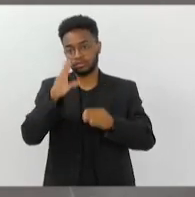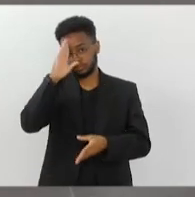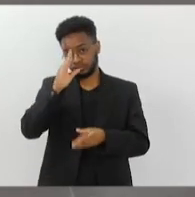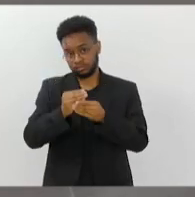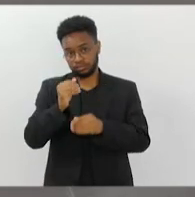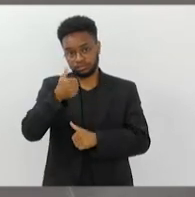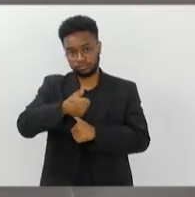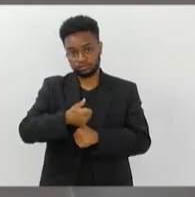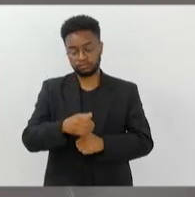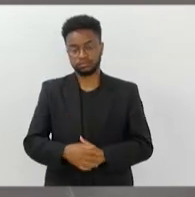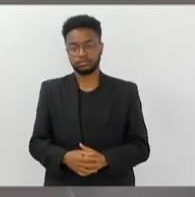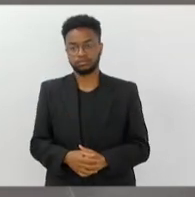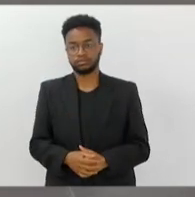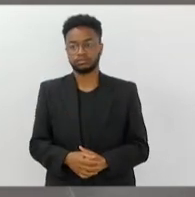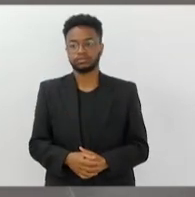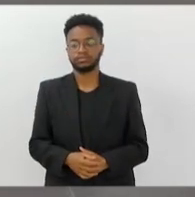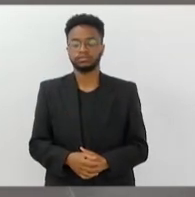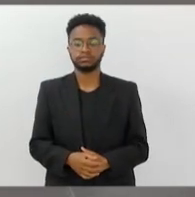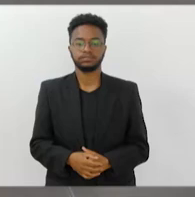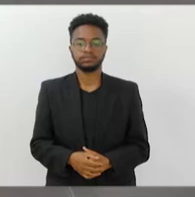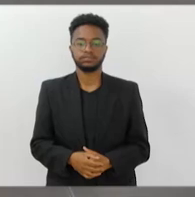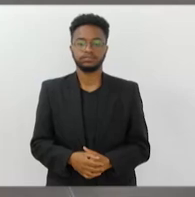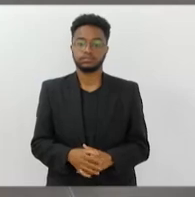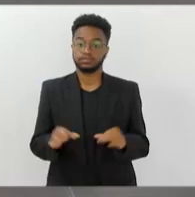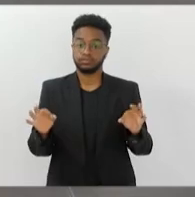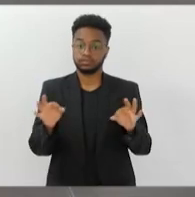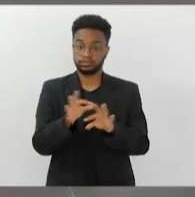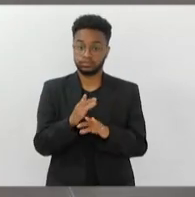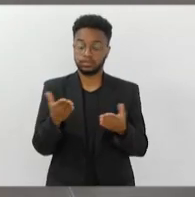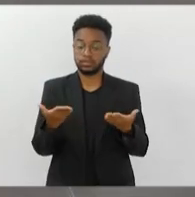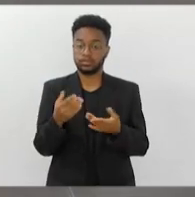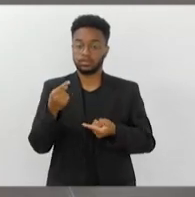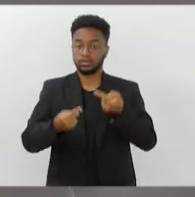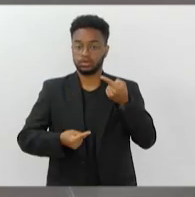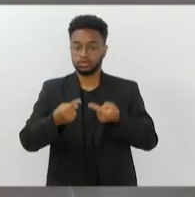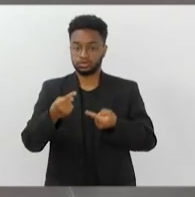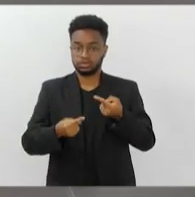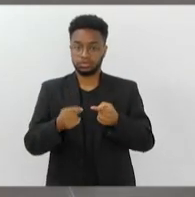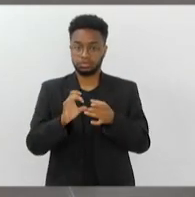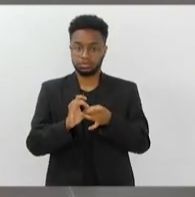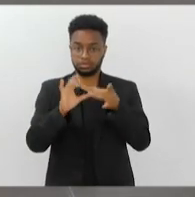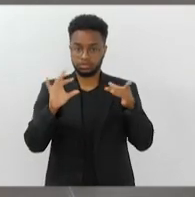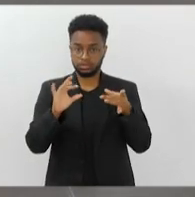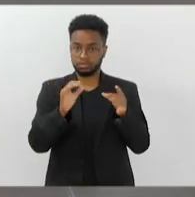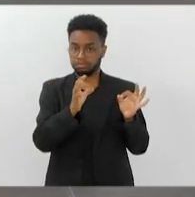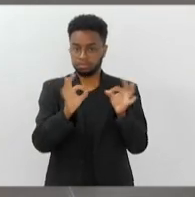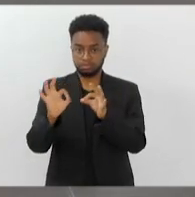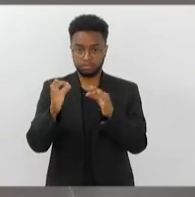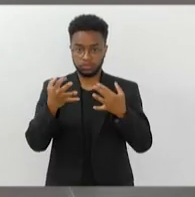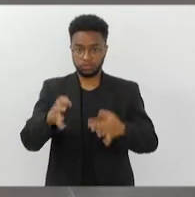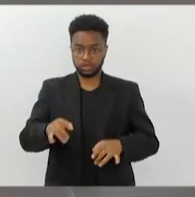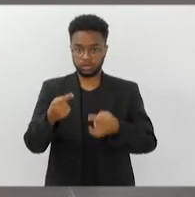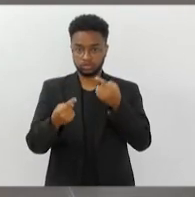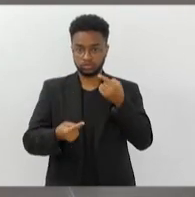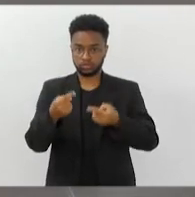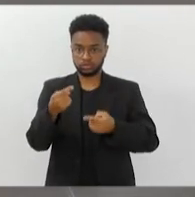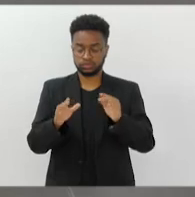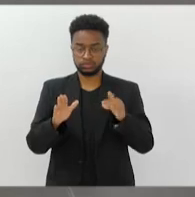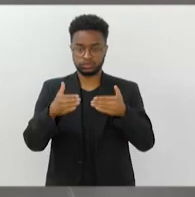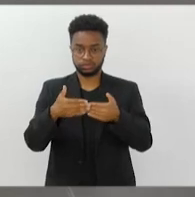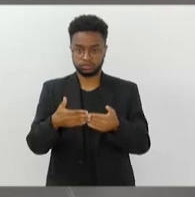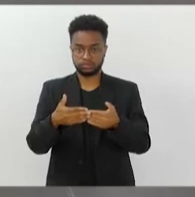substitutivo, presidente. Assim posto, em discussão. Não havendo quem queira discutir,